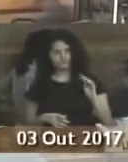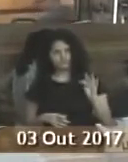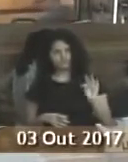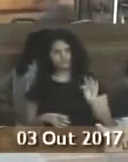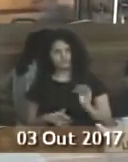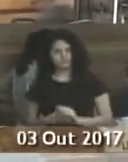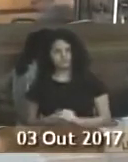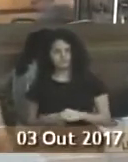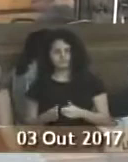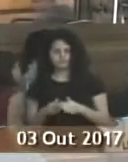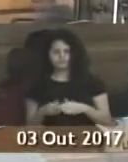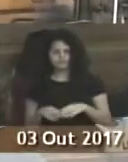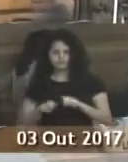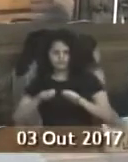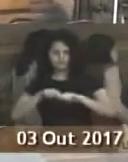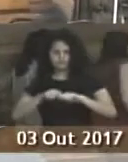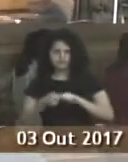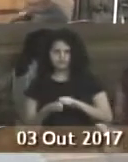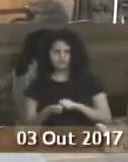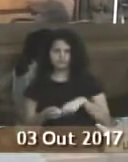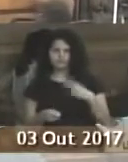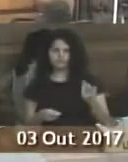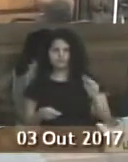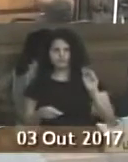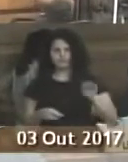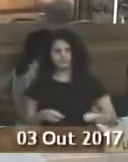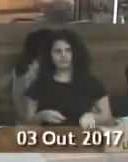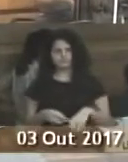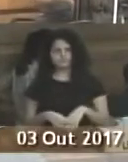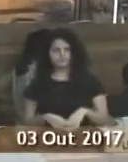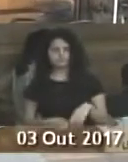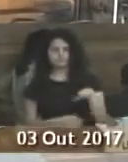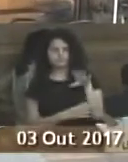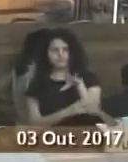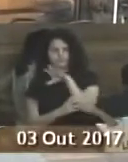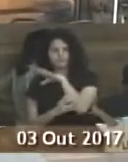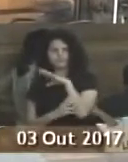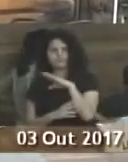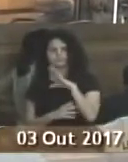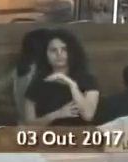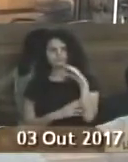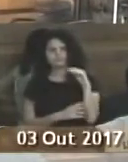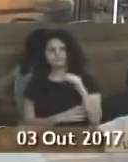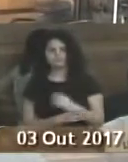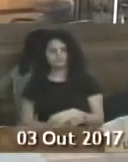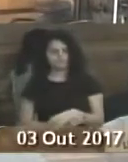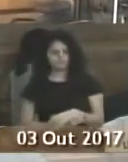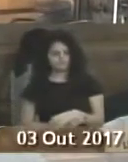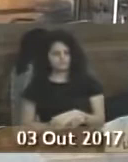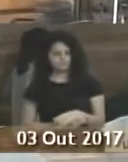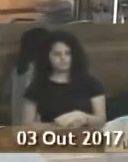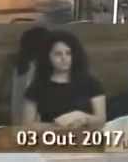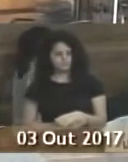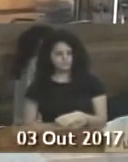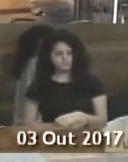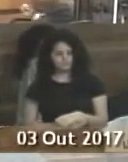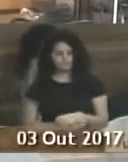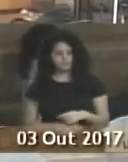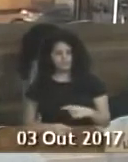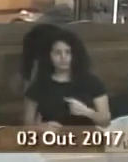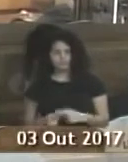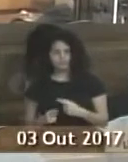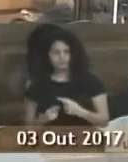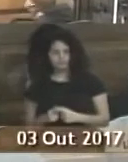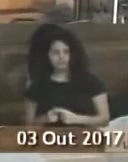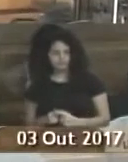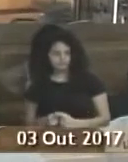né, para desligasse os radares no horário de 8 da noite a 8 da manhã, ficasse 12 horas desligado, exatamente pela quantidade de assaltos que estava tendo, tanto em Garatucaia...